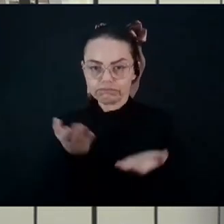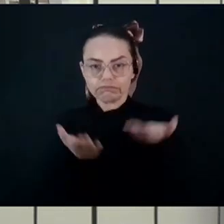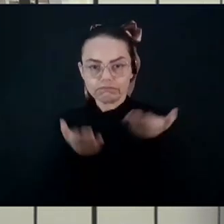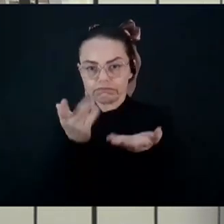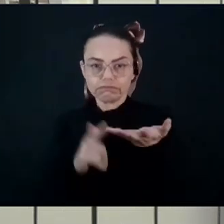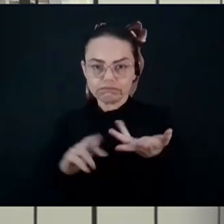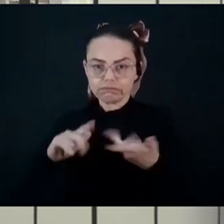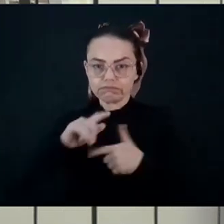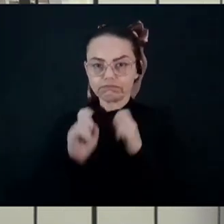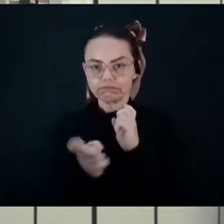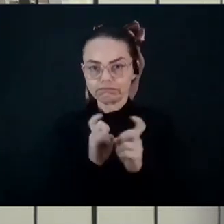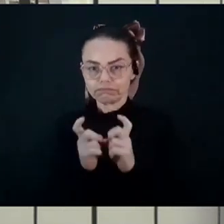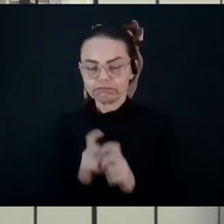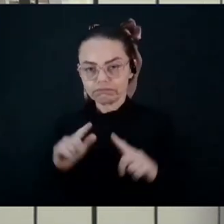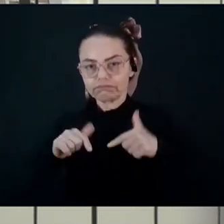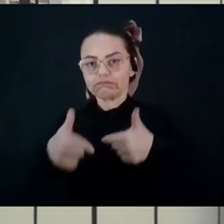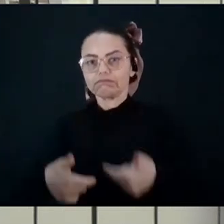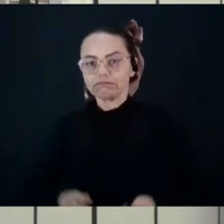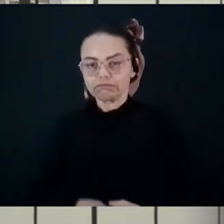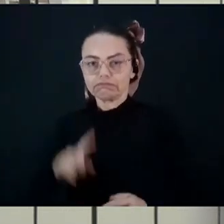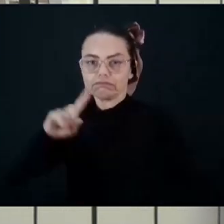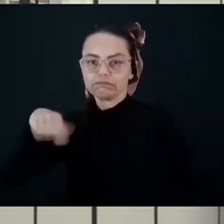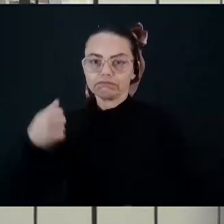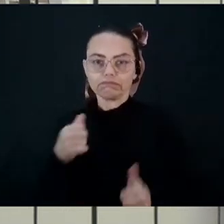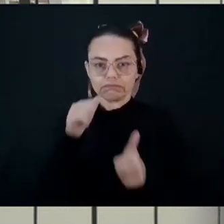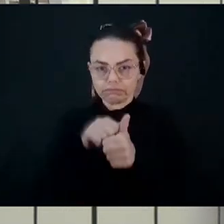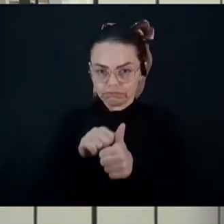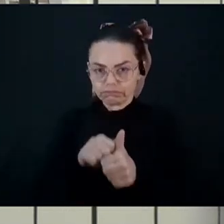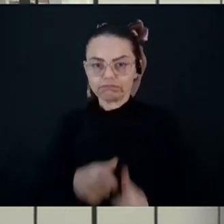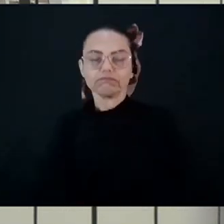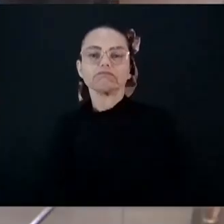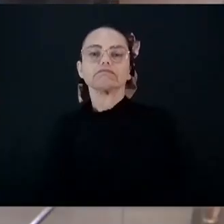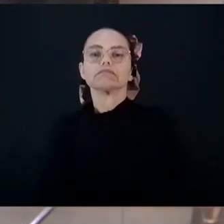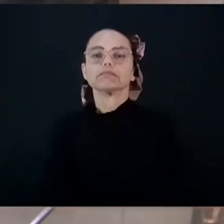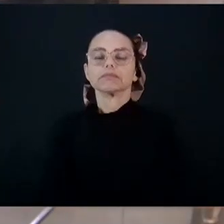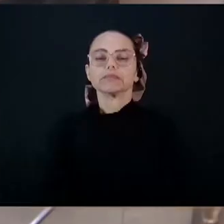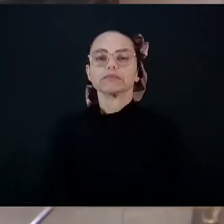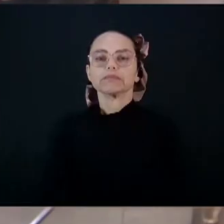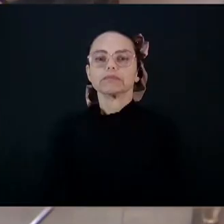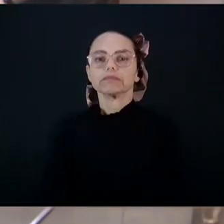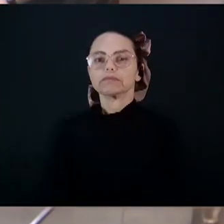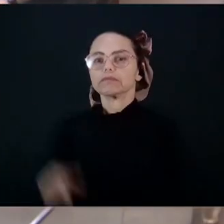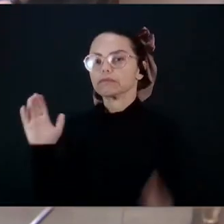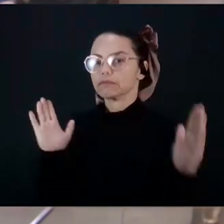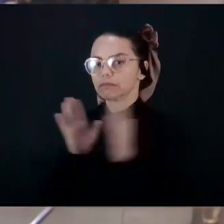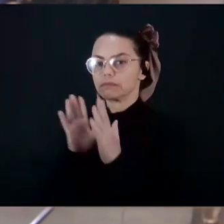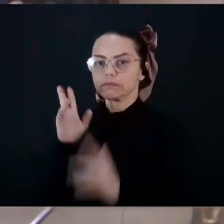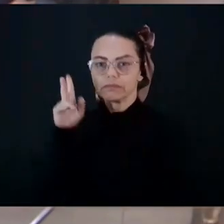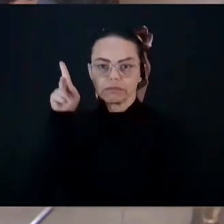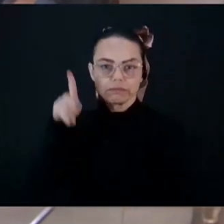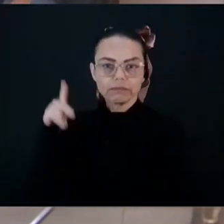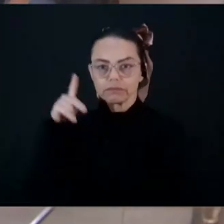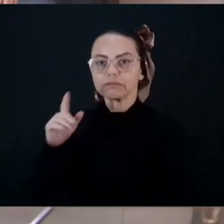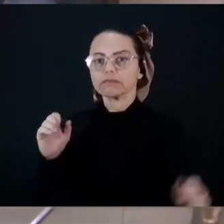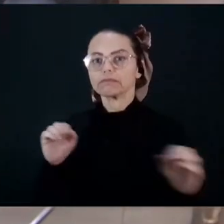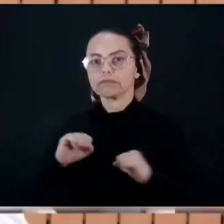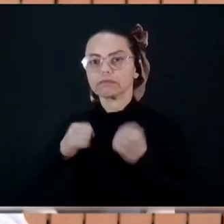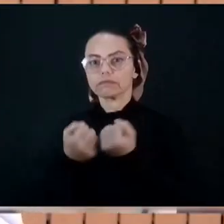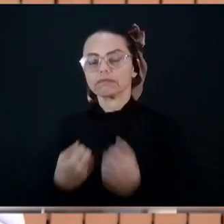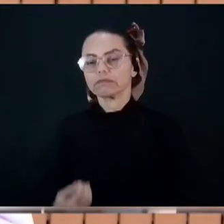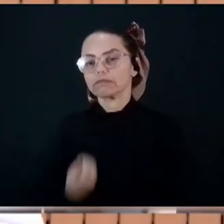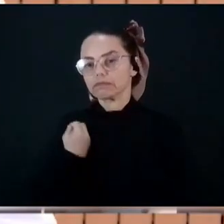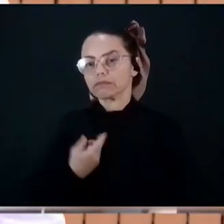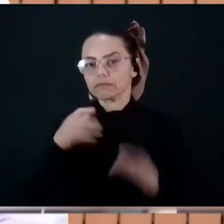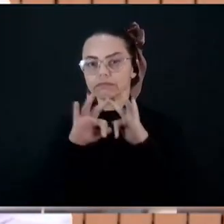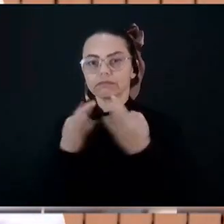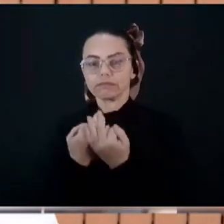as ações para o próximo semestre. A Frente Parlamentar em Defesa da Vida e da Família, presidida